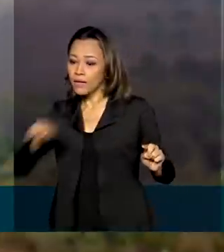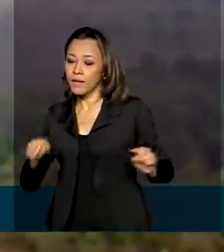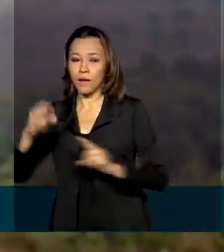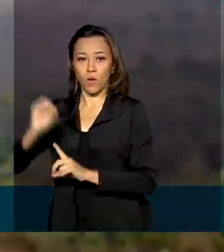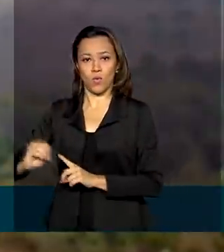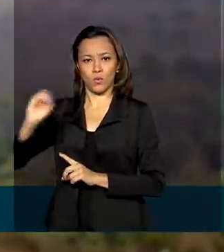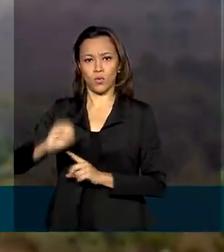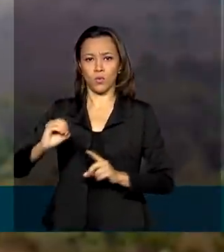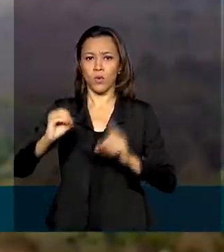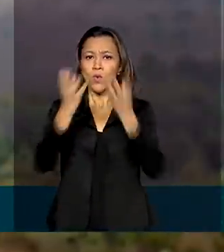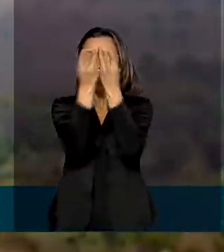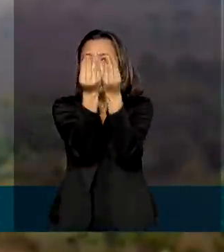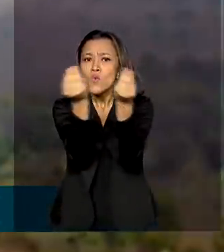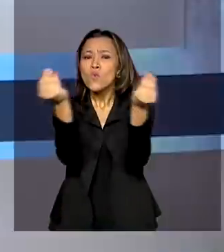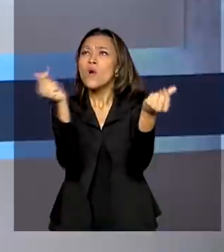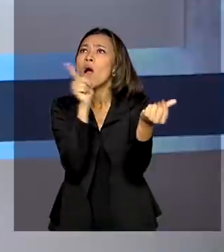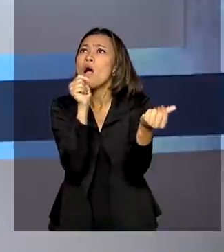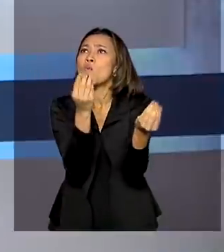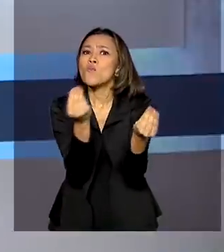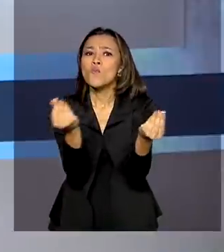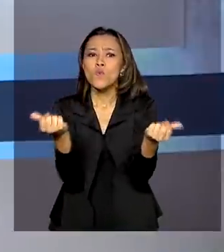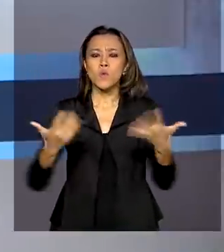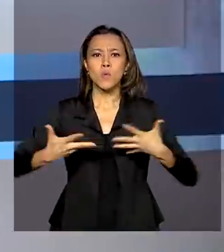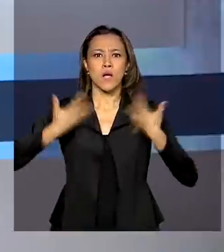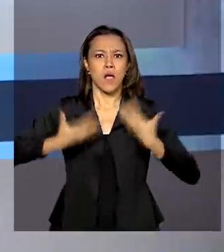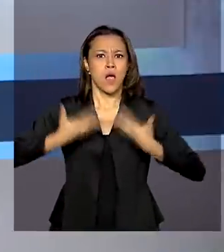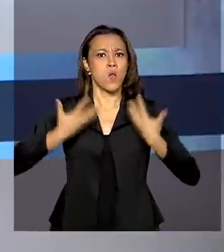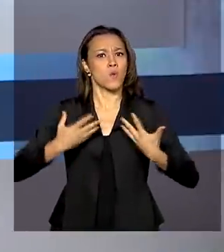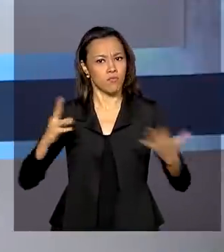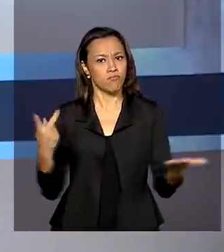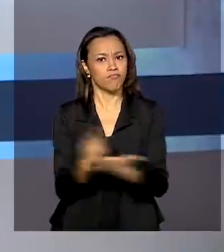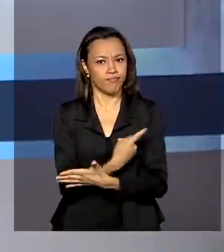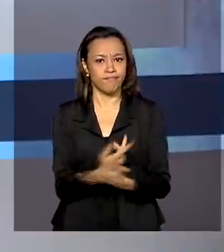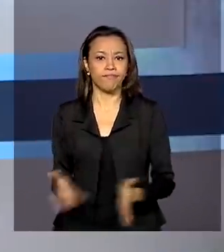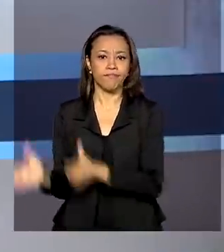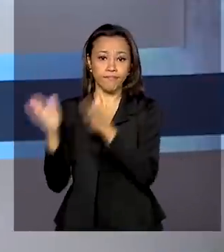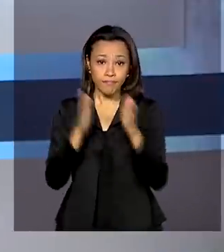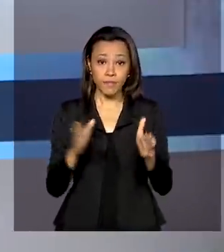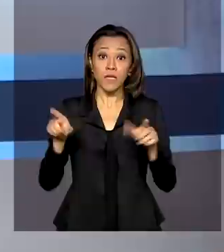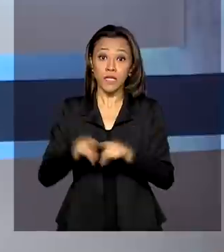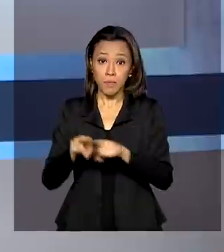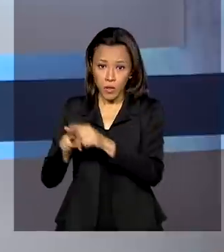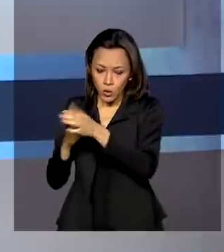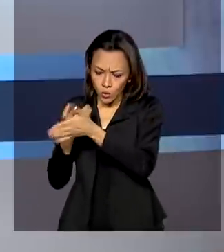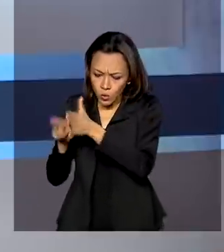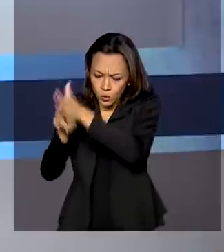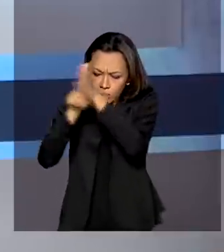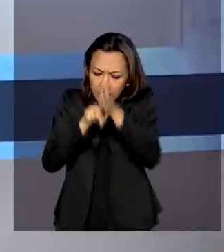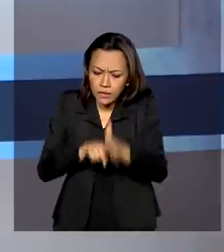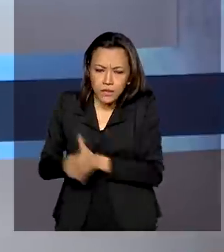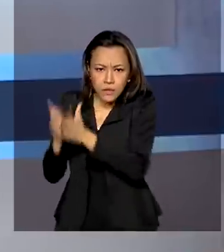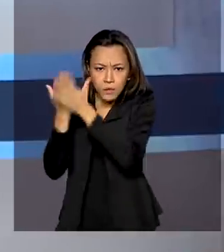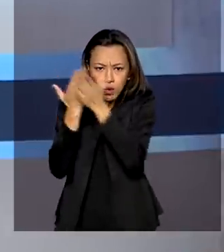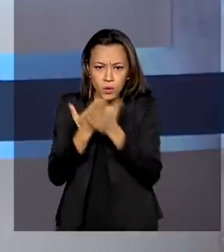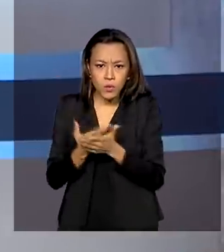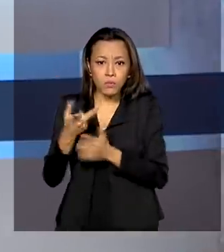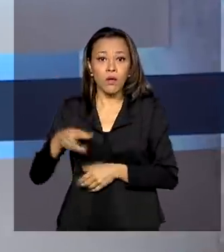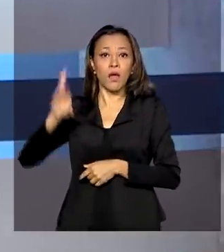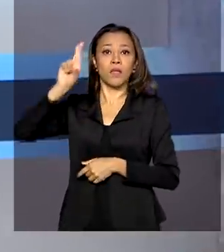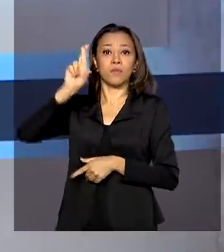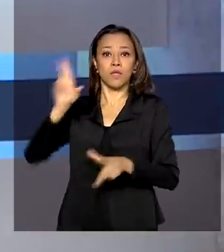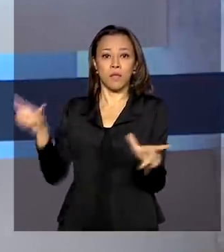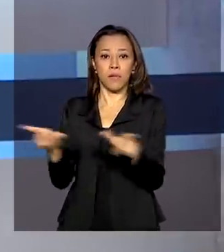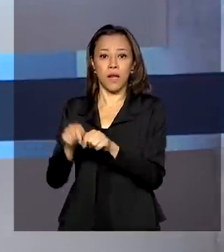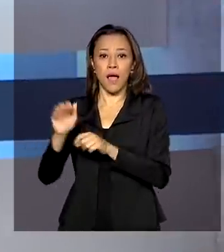baixa e o calor intenso. E um estudo de monitoramento de secas, coordenado pela Agência Nacional de Águas,